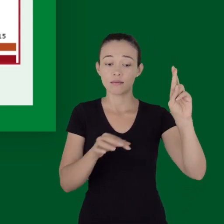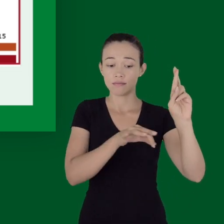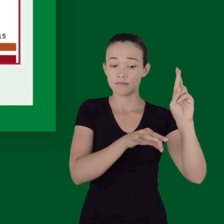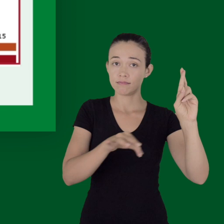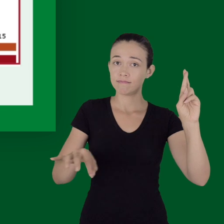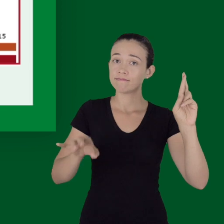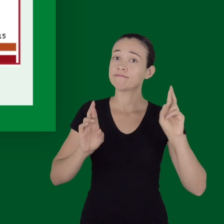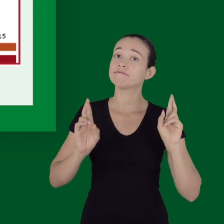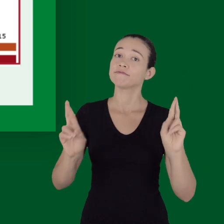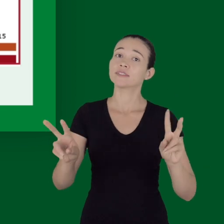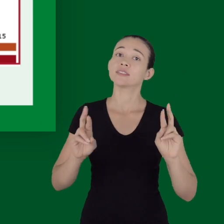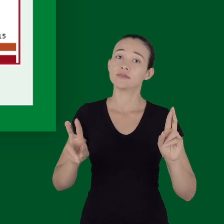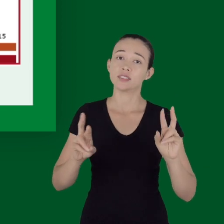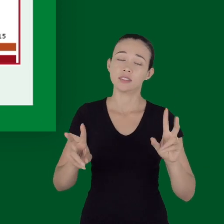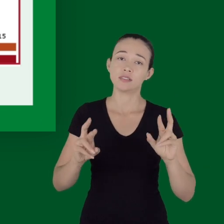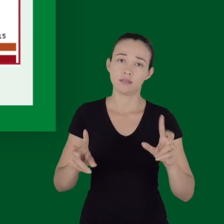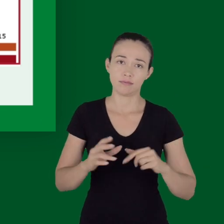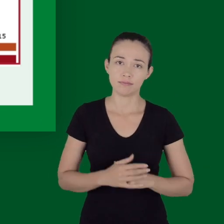onda P.